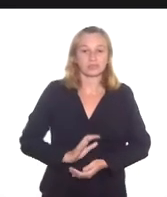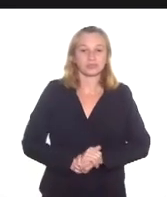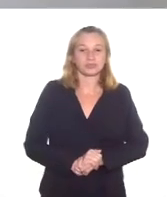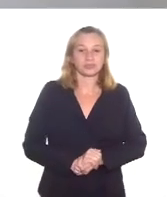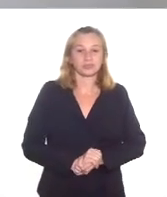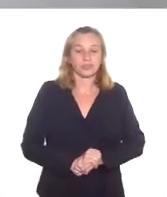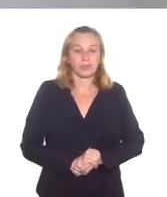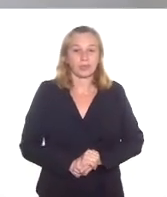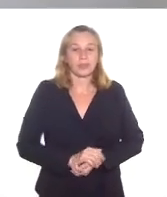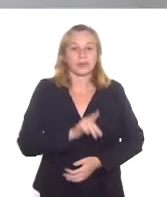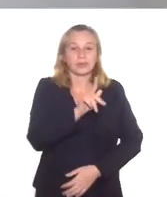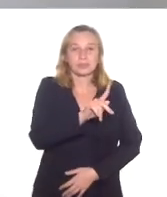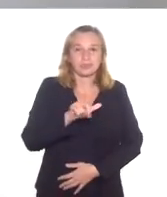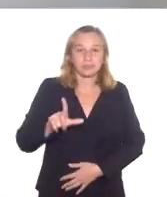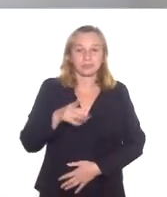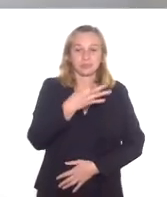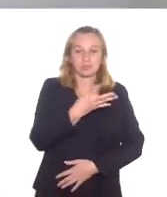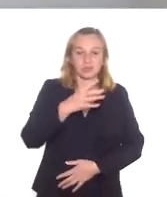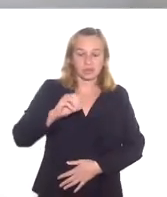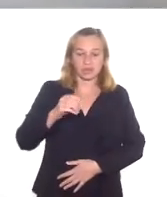Vamos ao PL